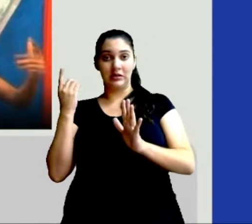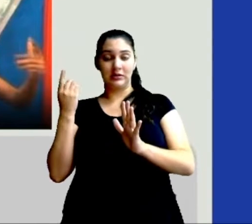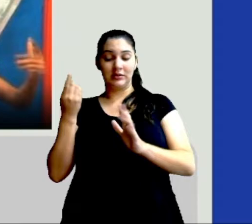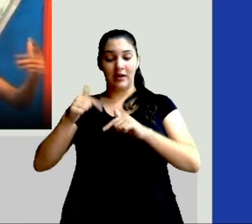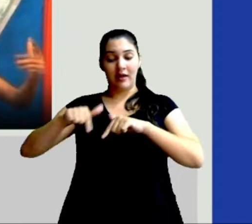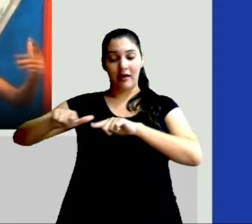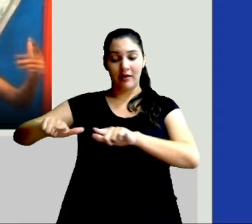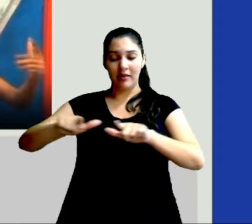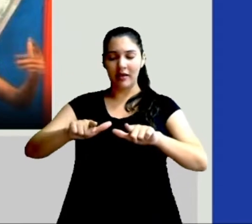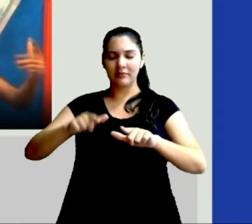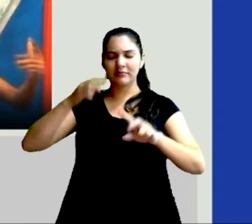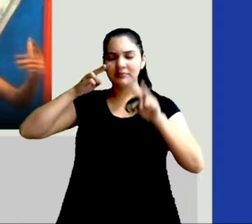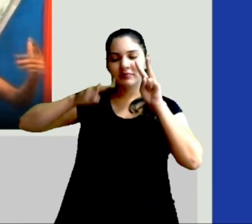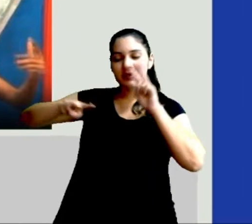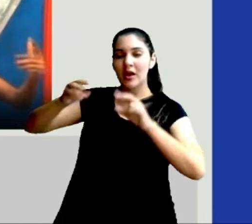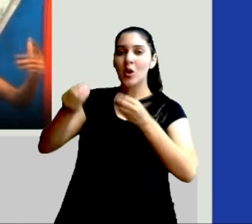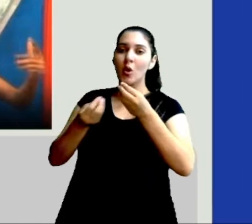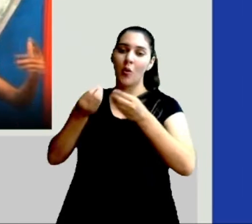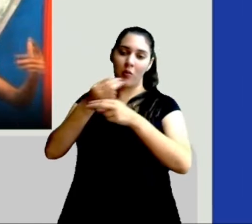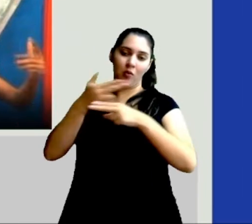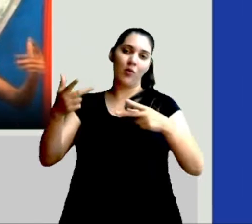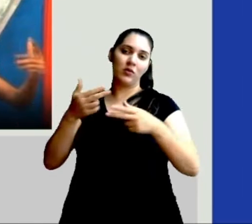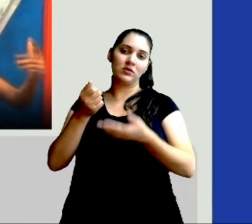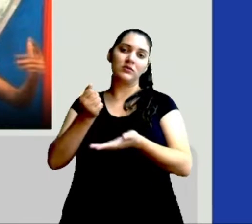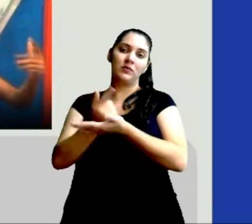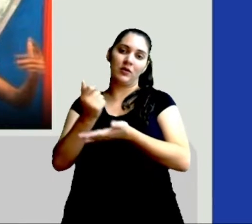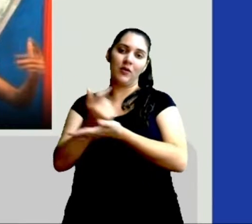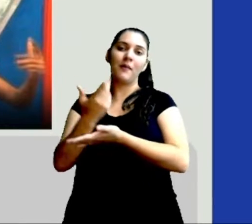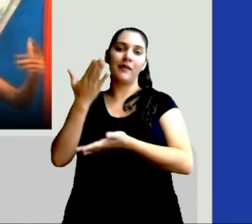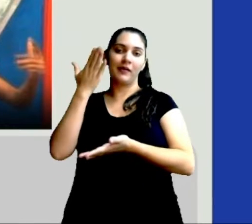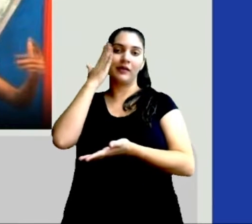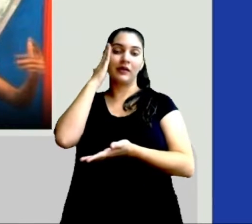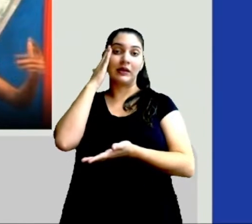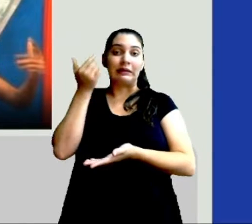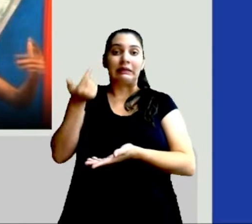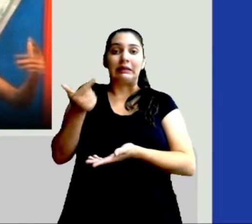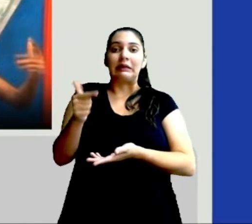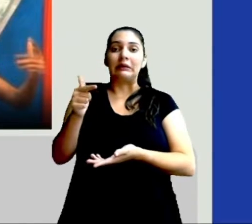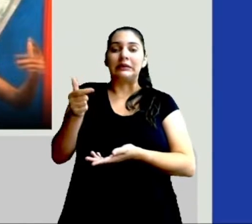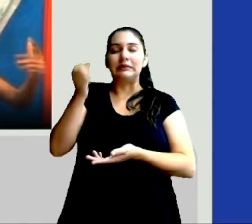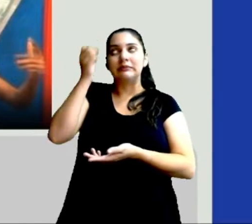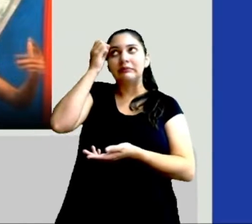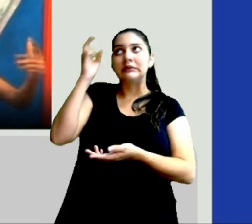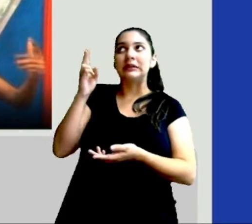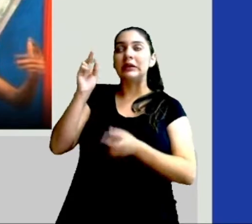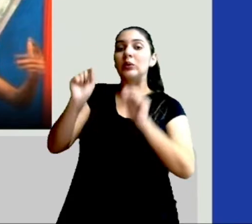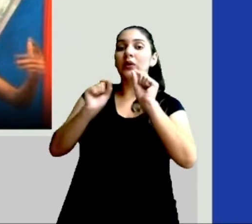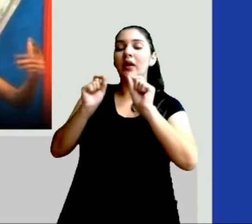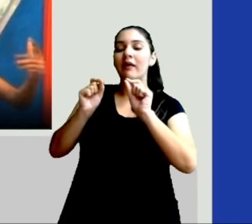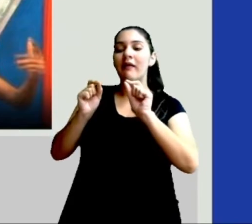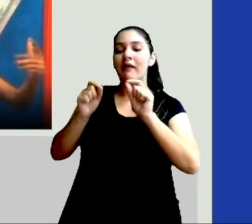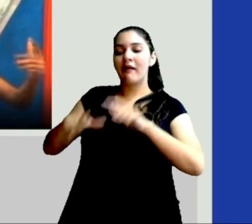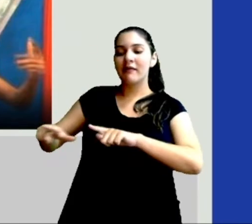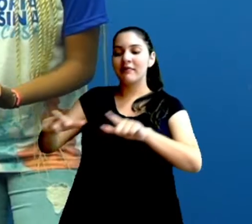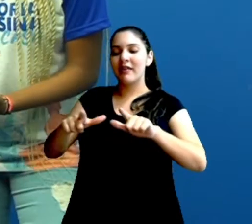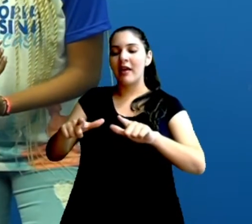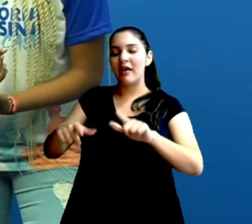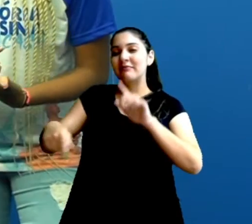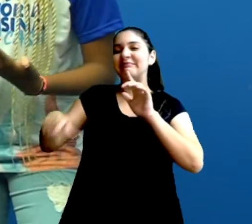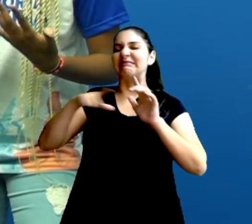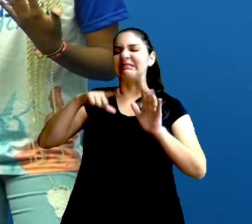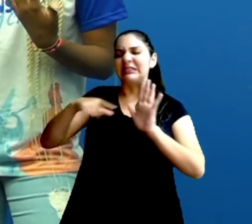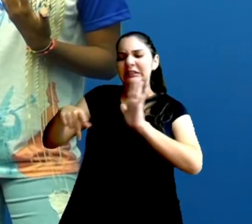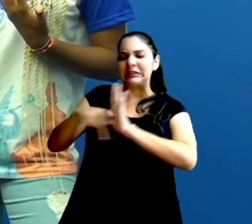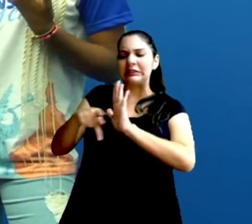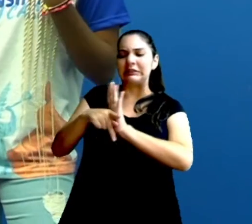não era vista como uma mercadoria, entende? Não tinha essa ideia de que a terra era uma propriedade, que ela tinha